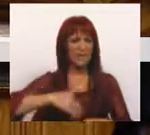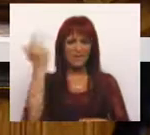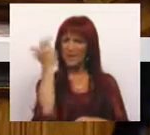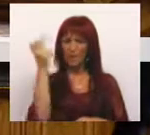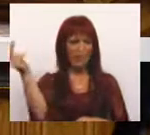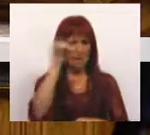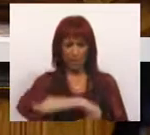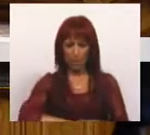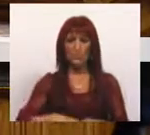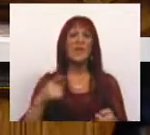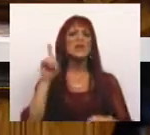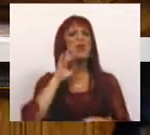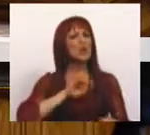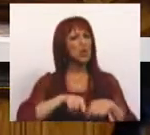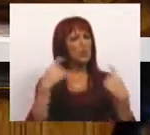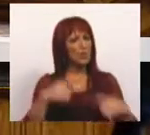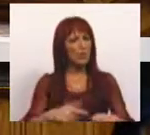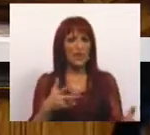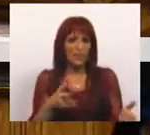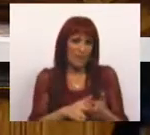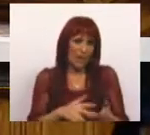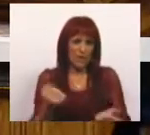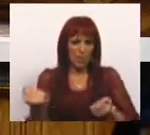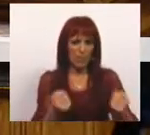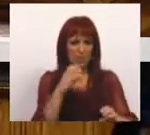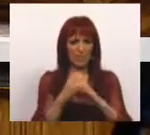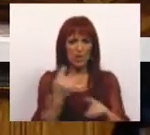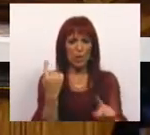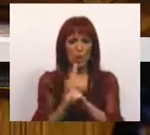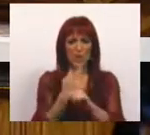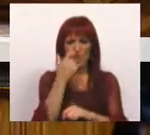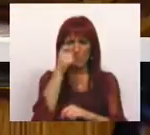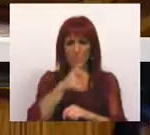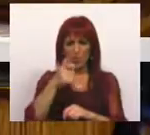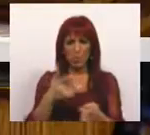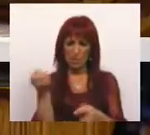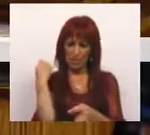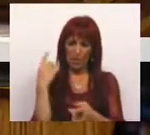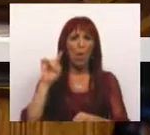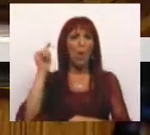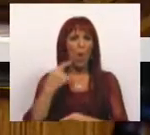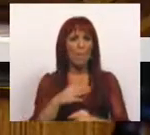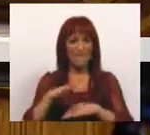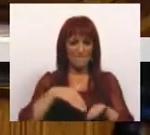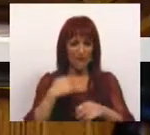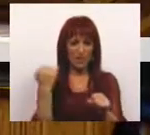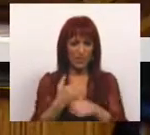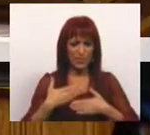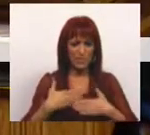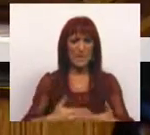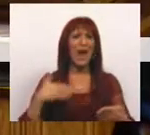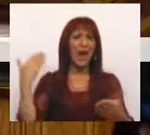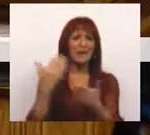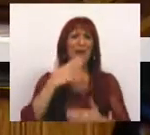reforma. A verdade, senhoras e senhores deputados, é que os motoristas de pesados de mercadorias e passageiros só podiam exercer a sua profissão até